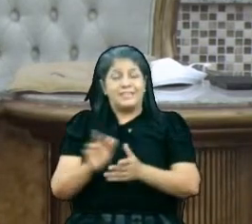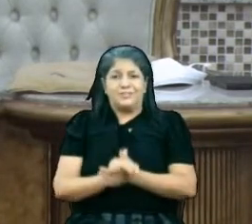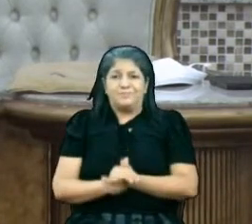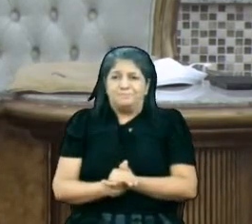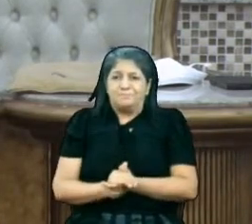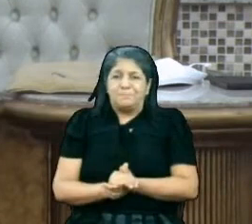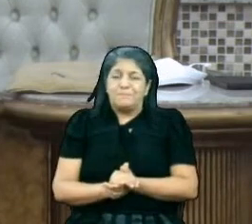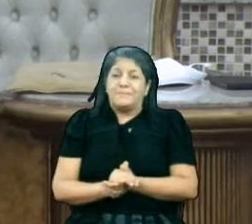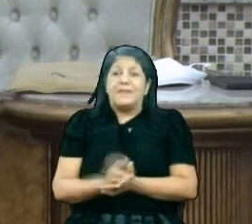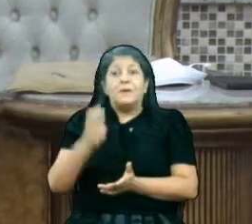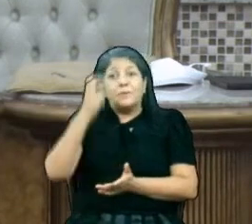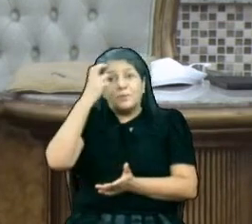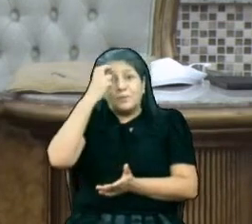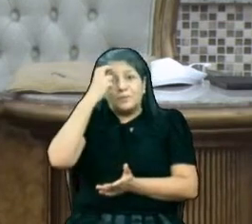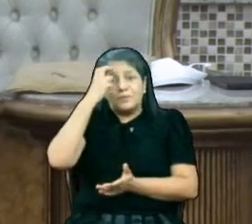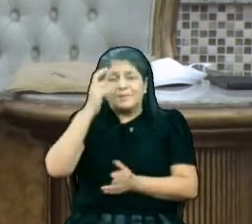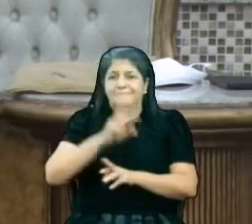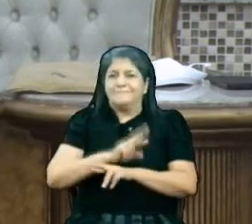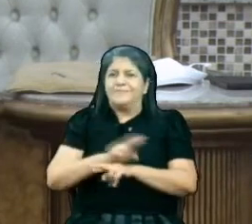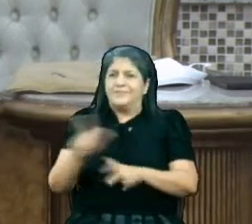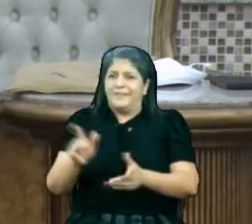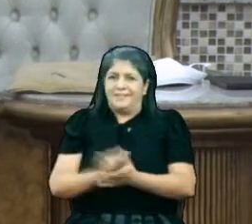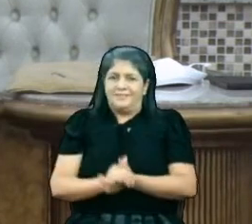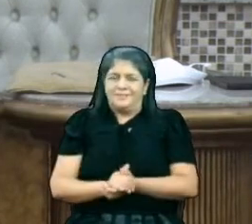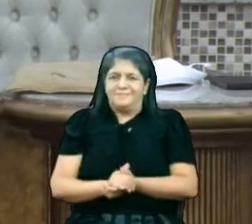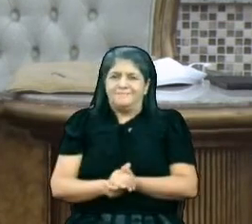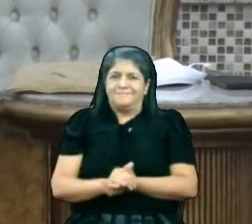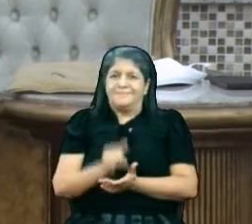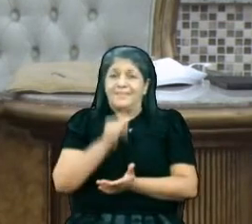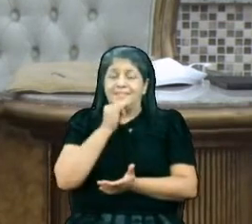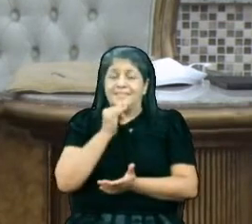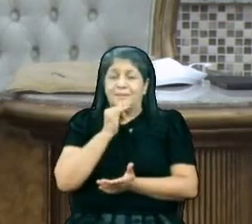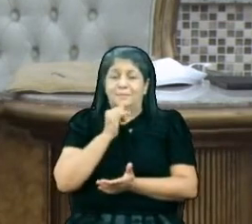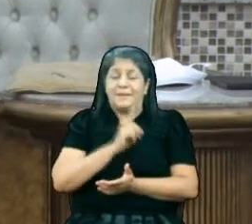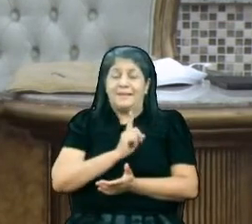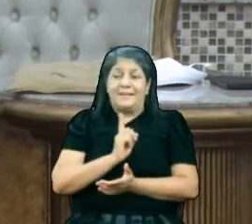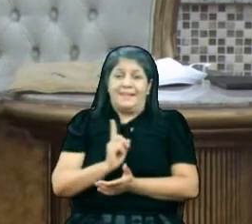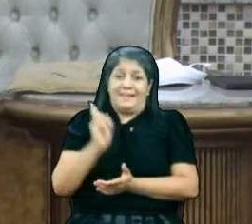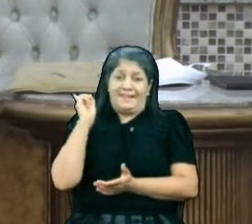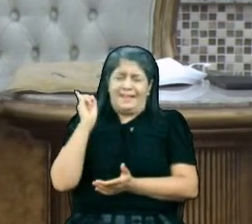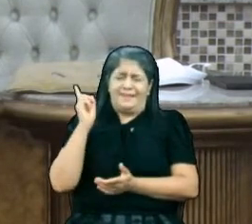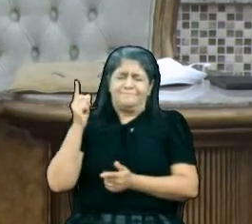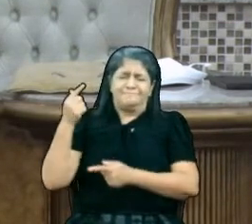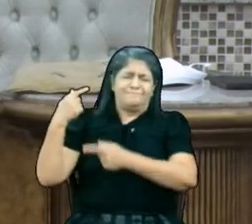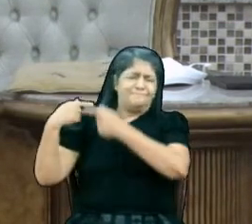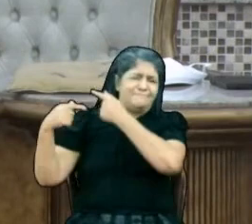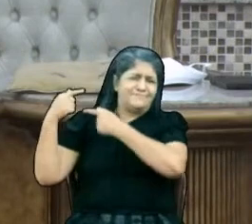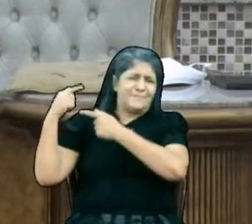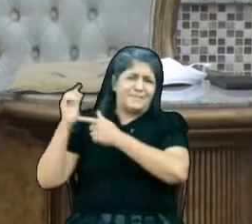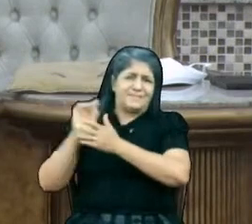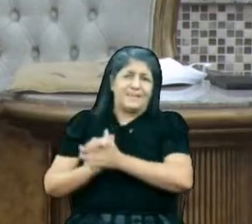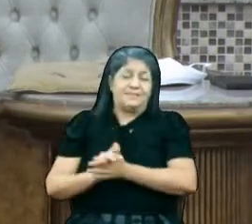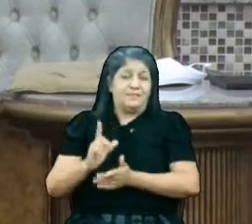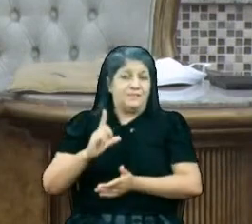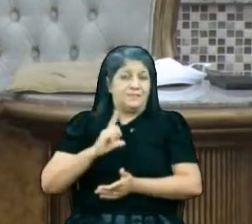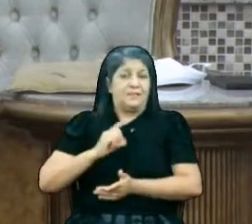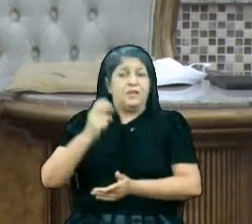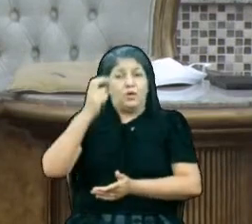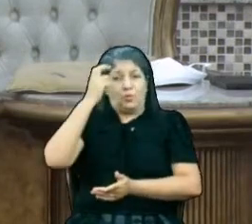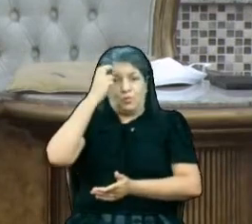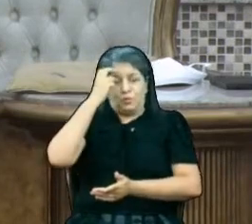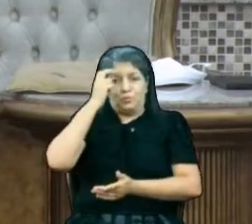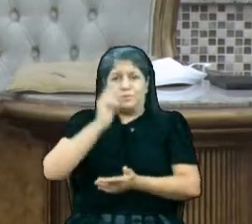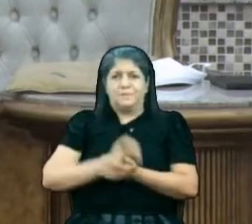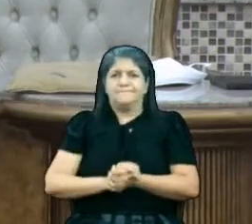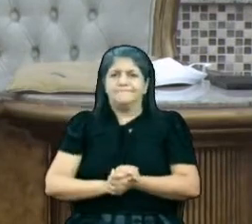Diadema e nesse Diadema tinha 10 dracmas ou dez moedas e elas tinham muito orgulho